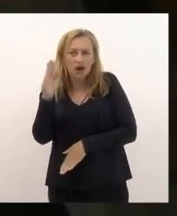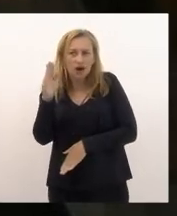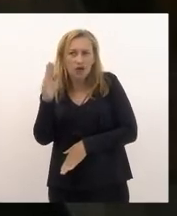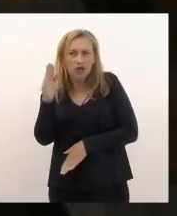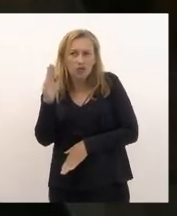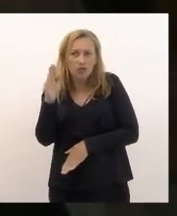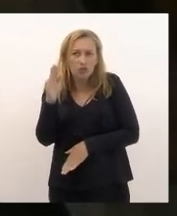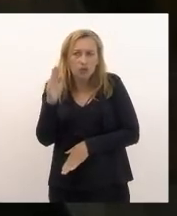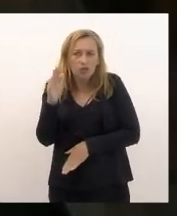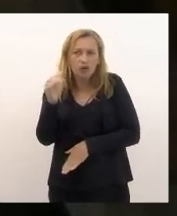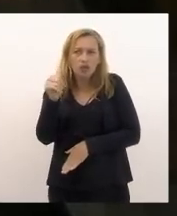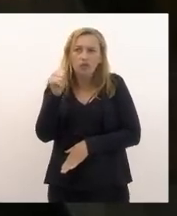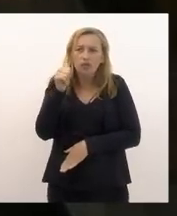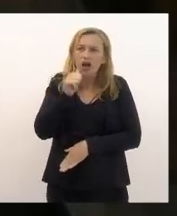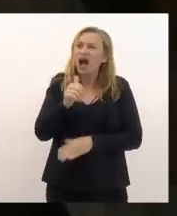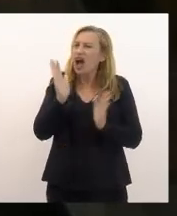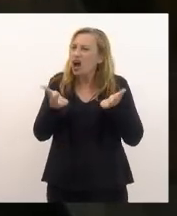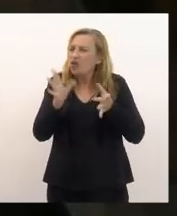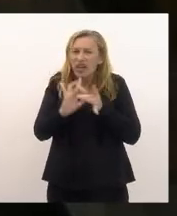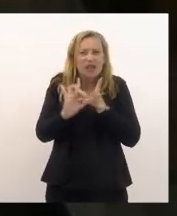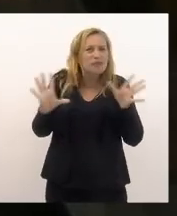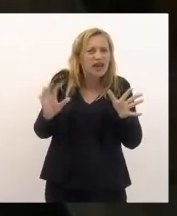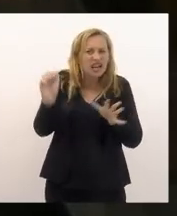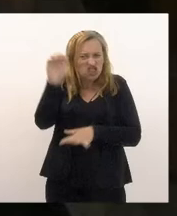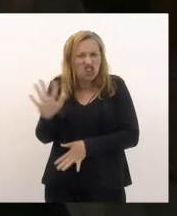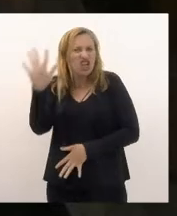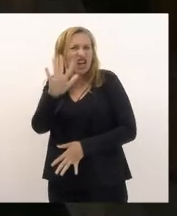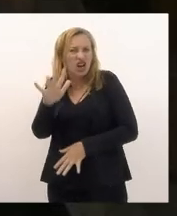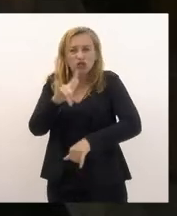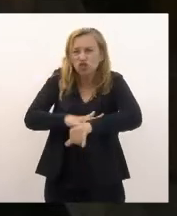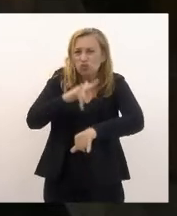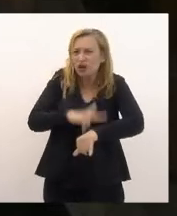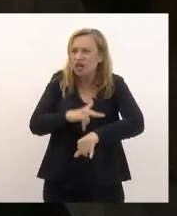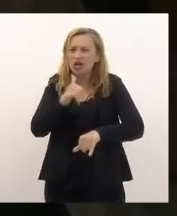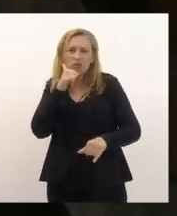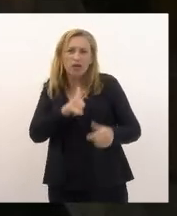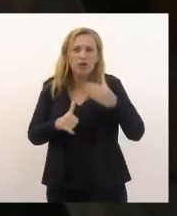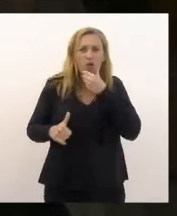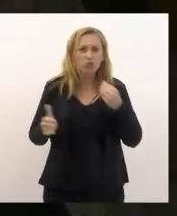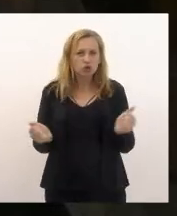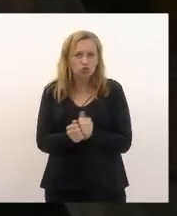metrôs e querer a liberação de banheiro unissex.